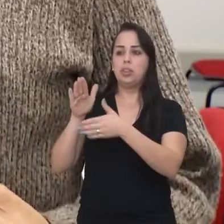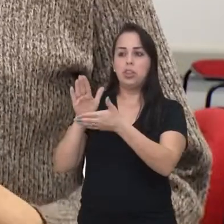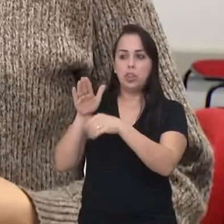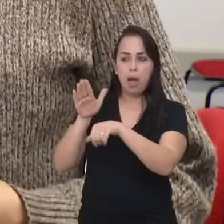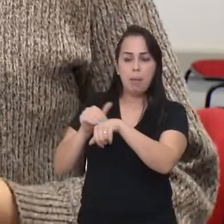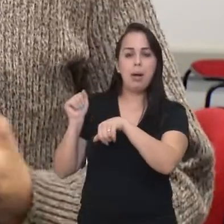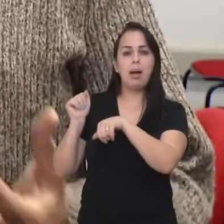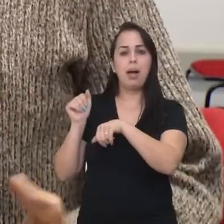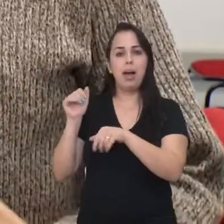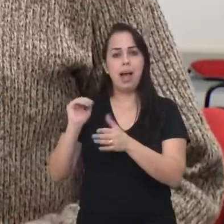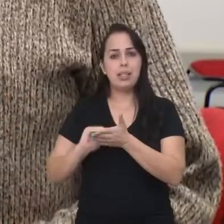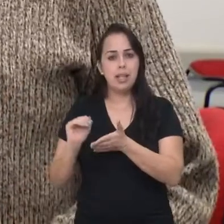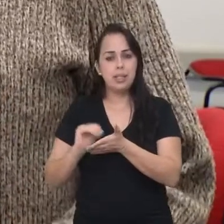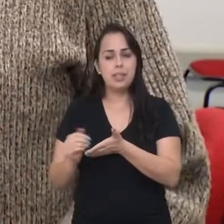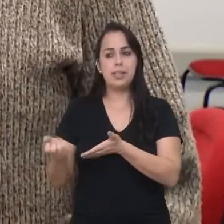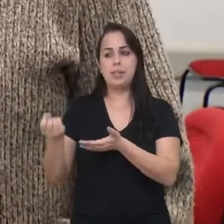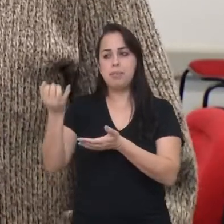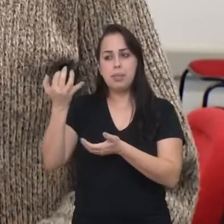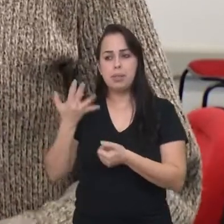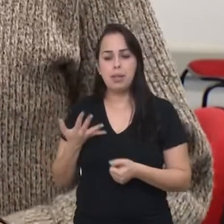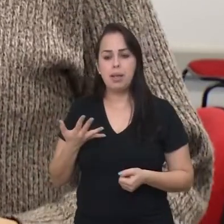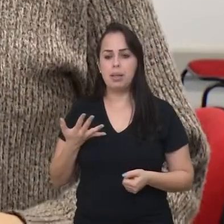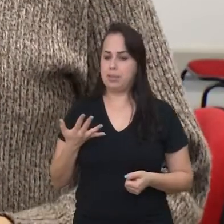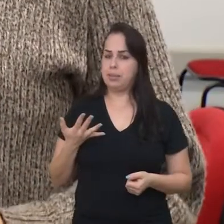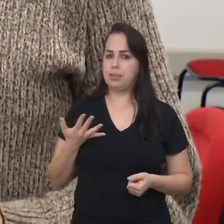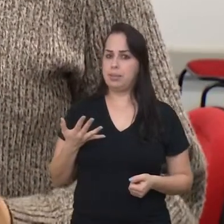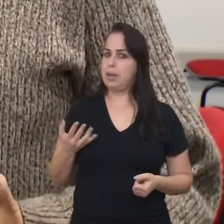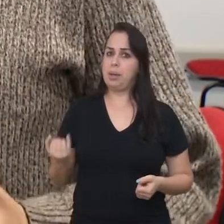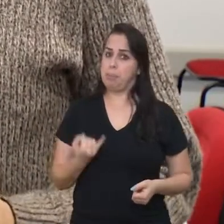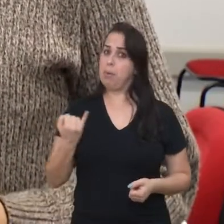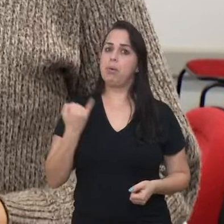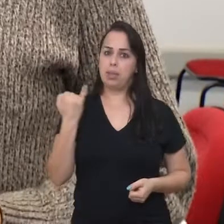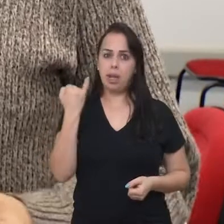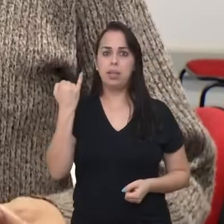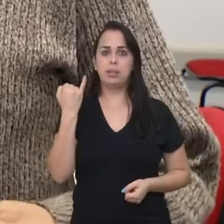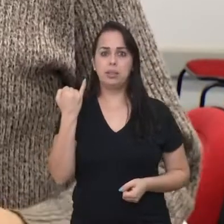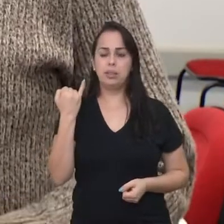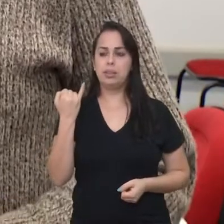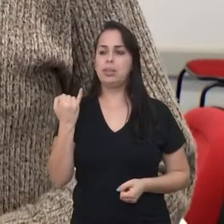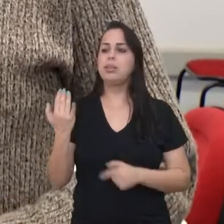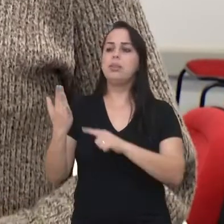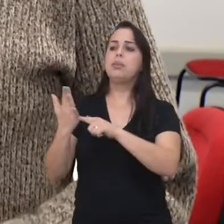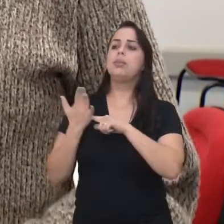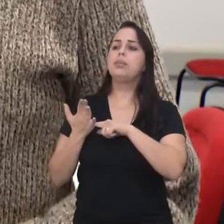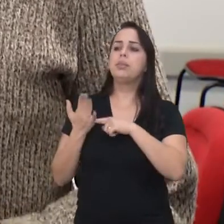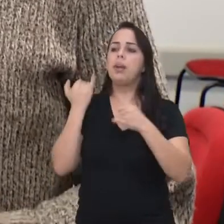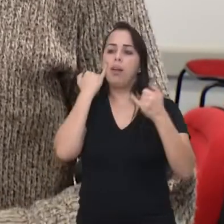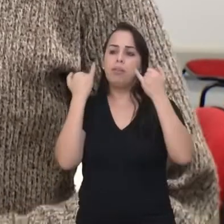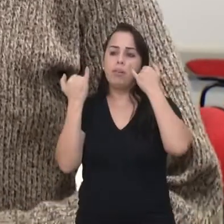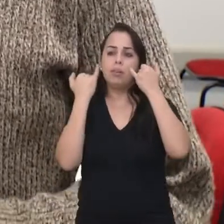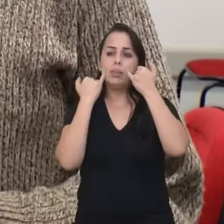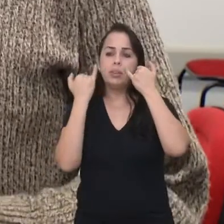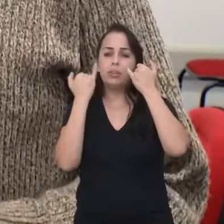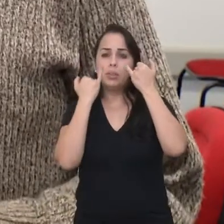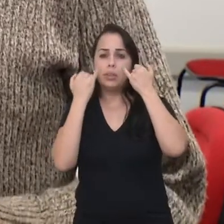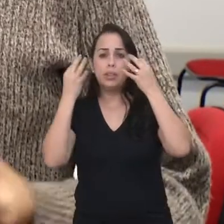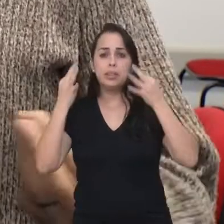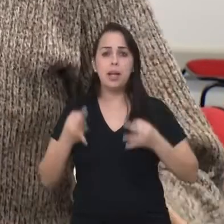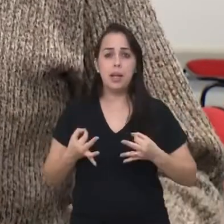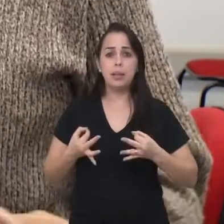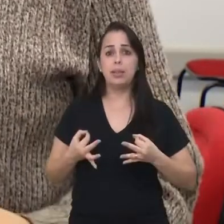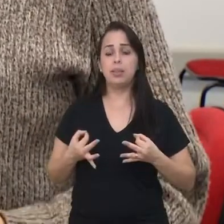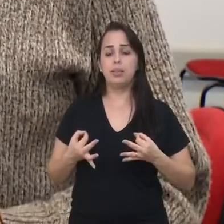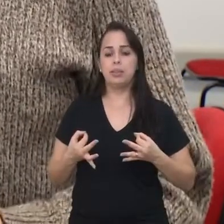Convidar a secretaria, a secretária para vir à Câmara, trazer informações, eu acho que é excepcional, porque eles vão trazer informações